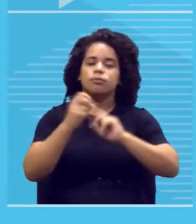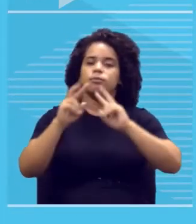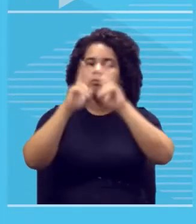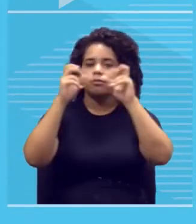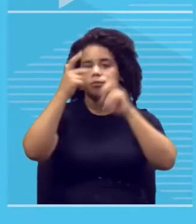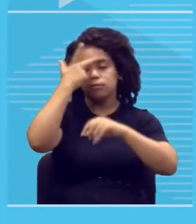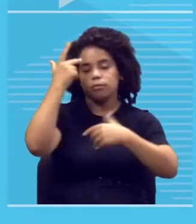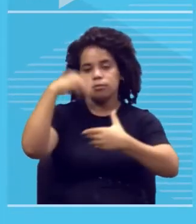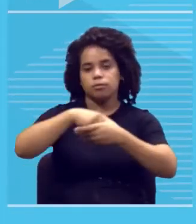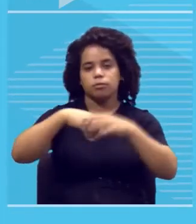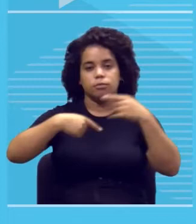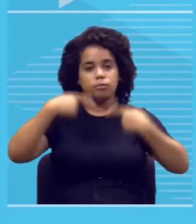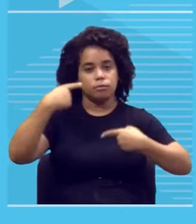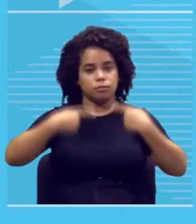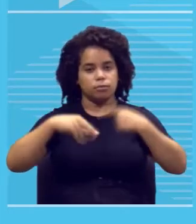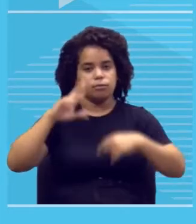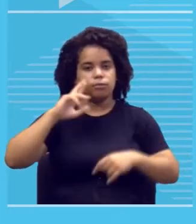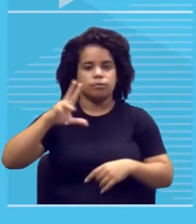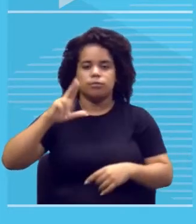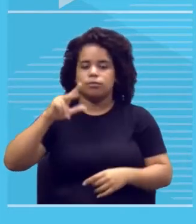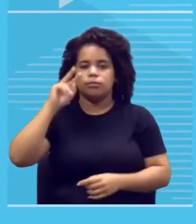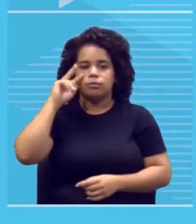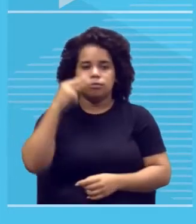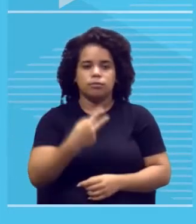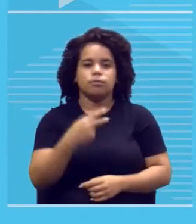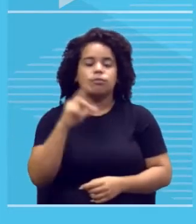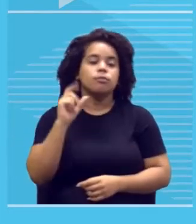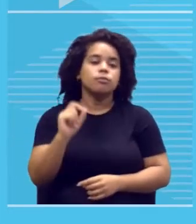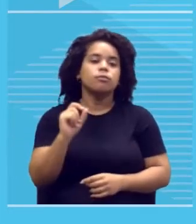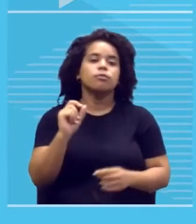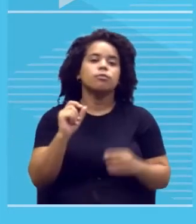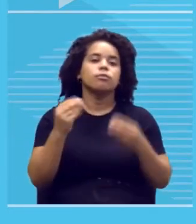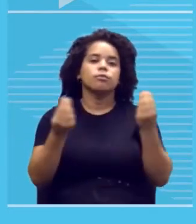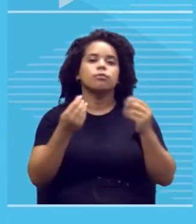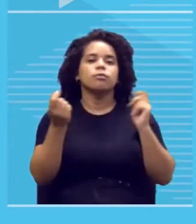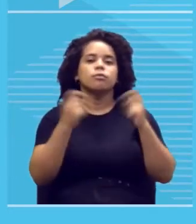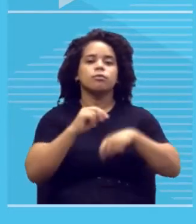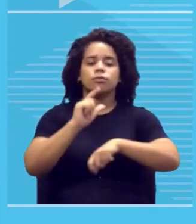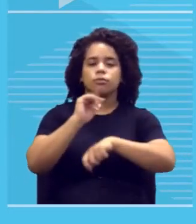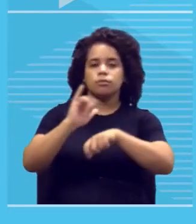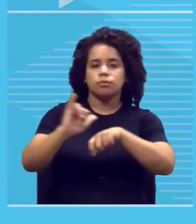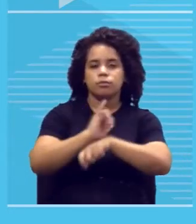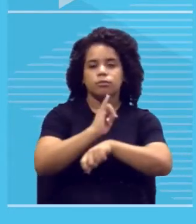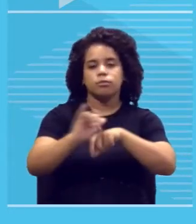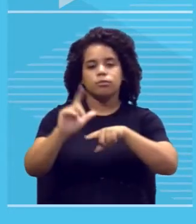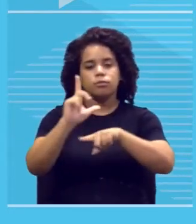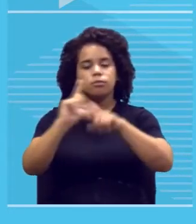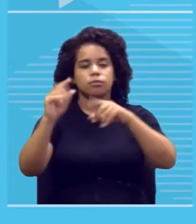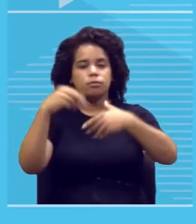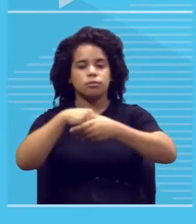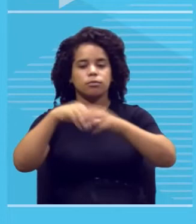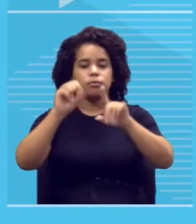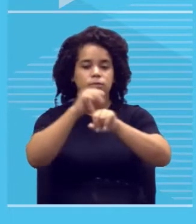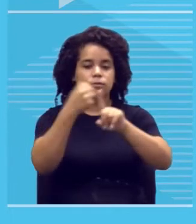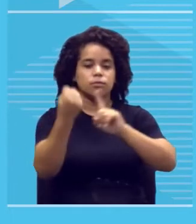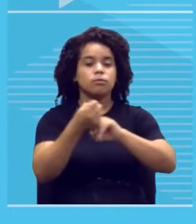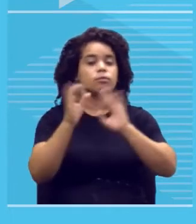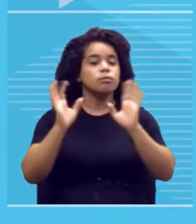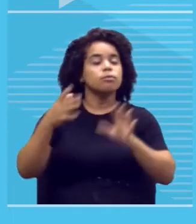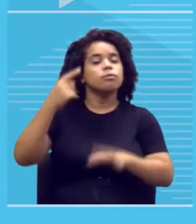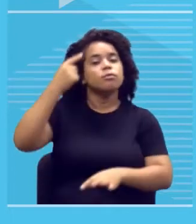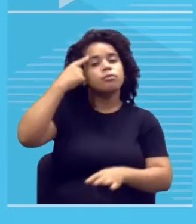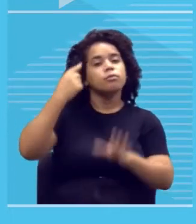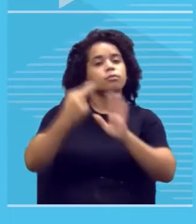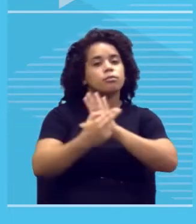política não é vista como saída para desenvolvimento dessa sociedade já pensava assim esse nosso